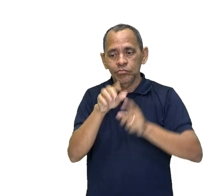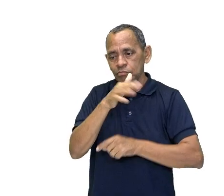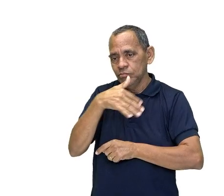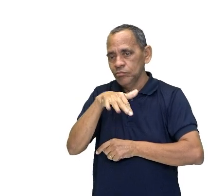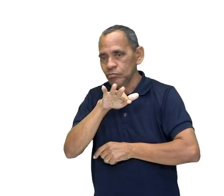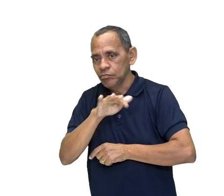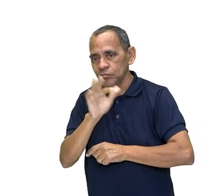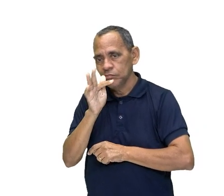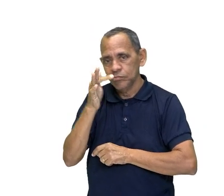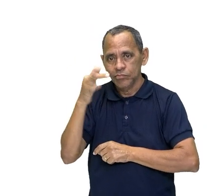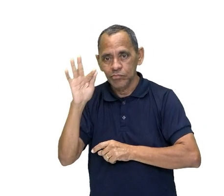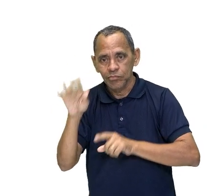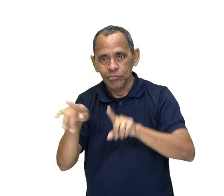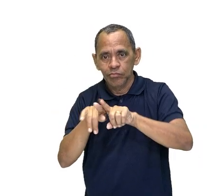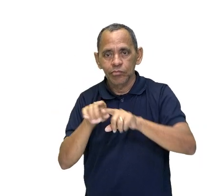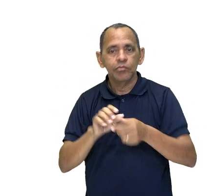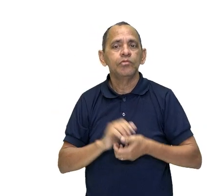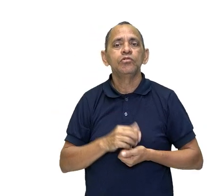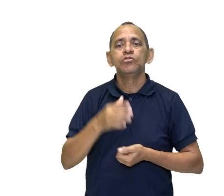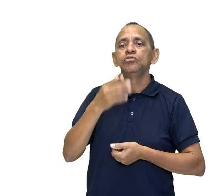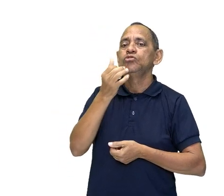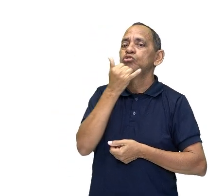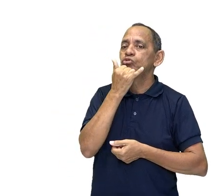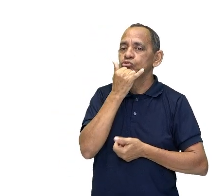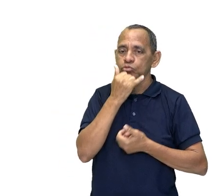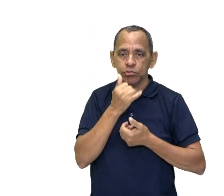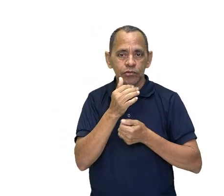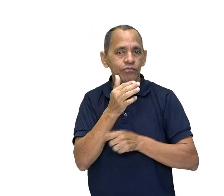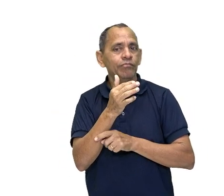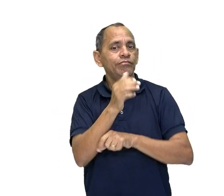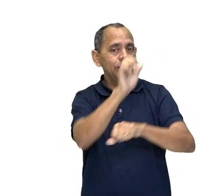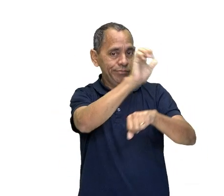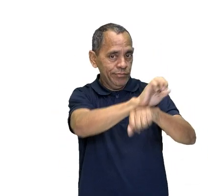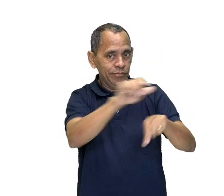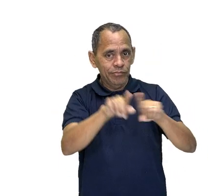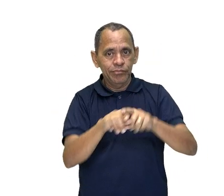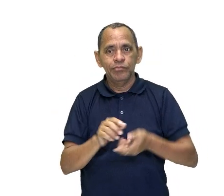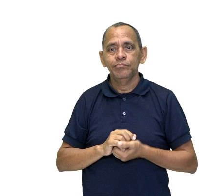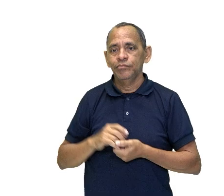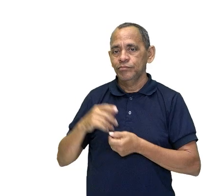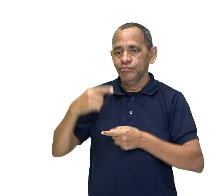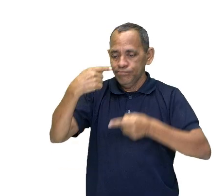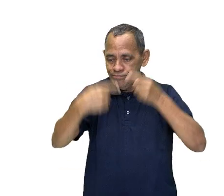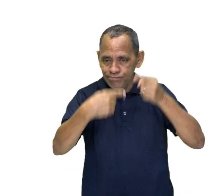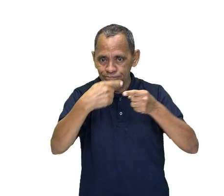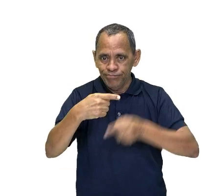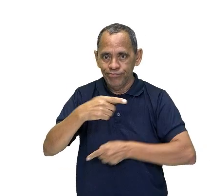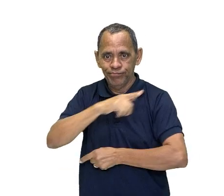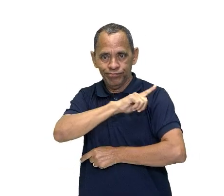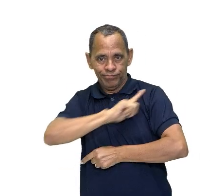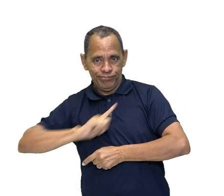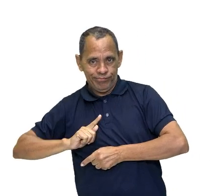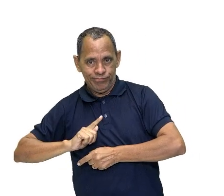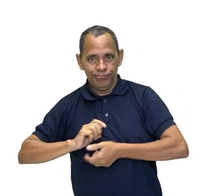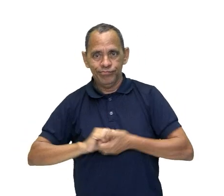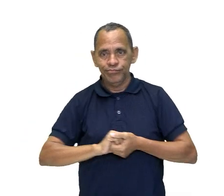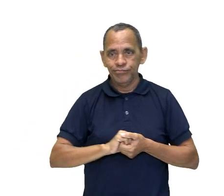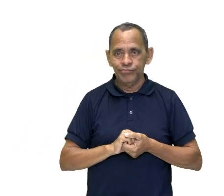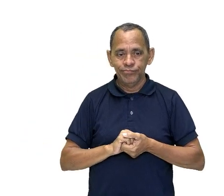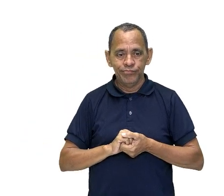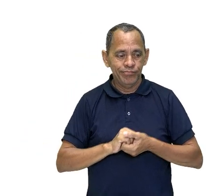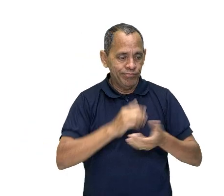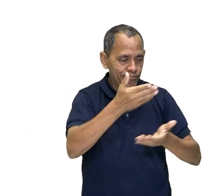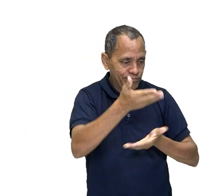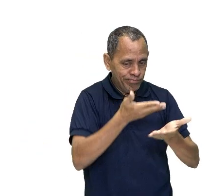sobre a política dos governadores. O que de fato foi essa política do toma lá da cá, da troca de